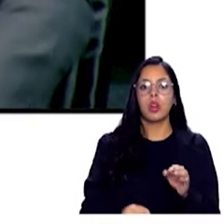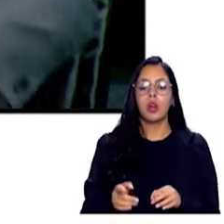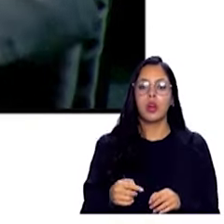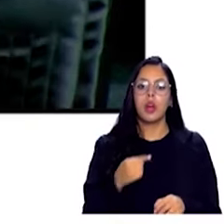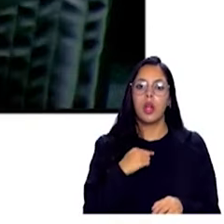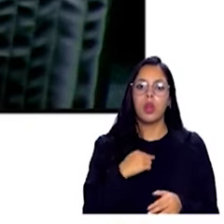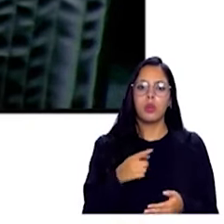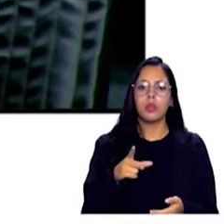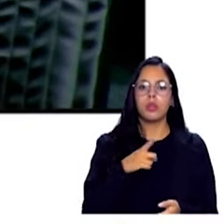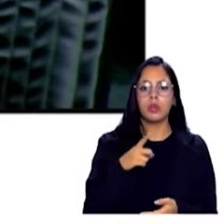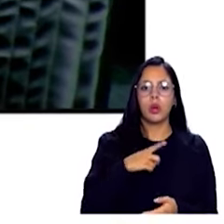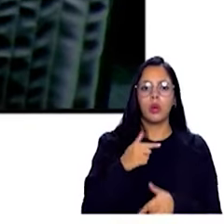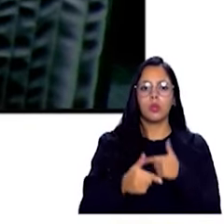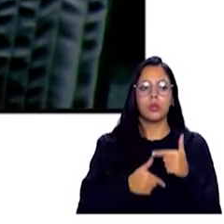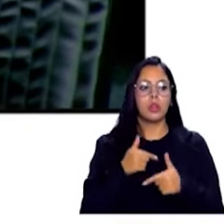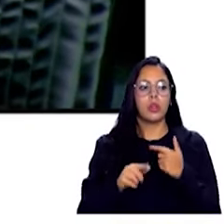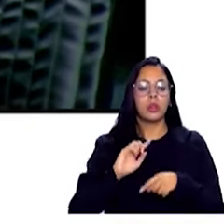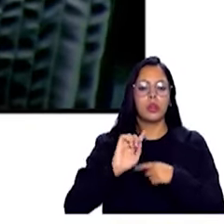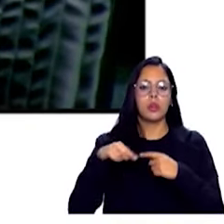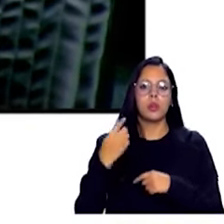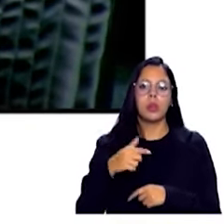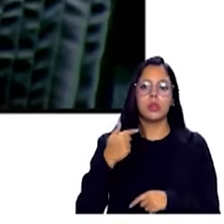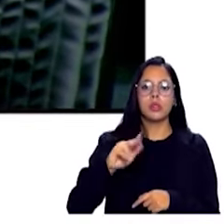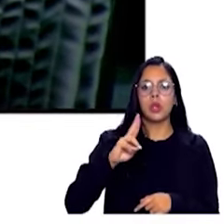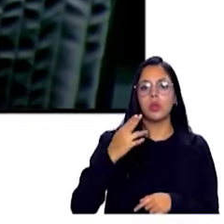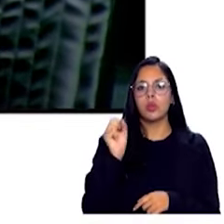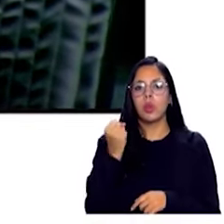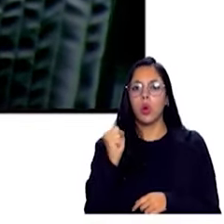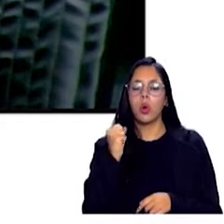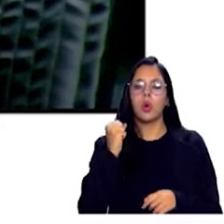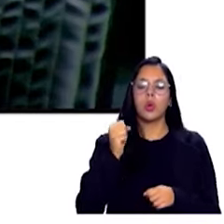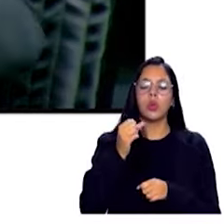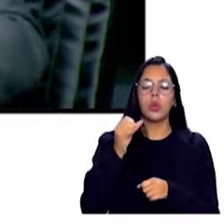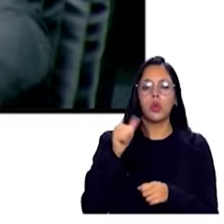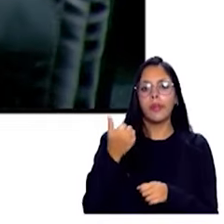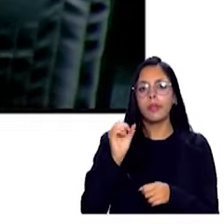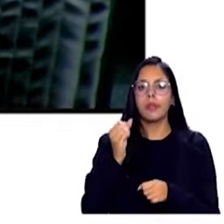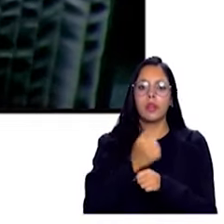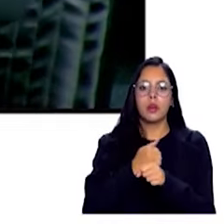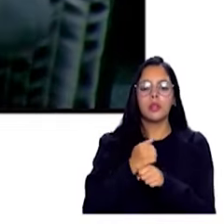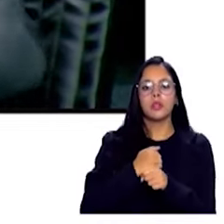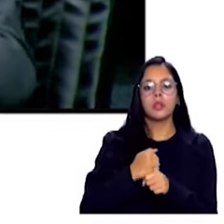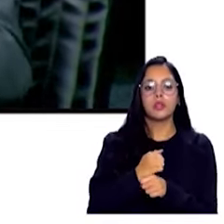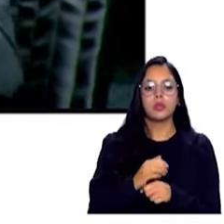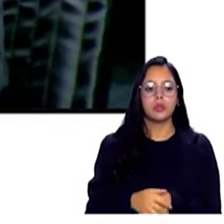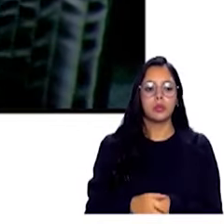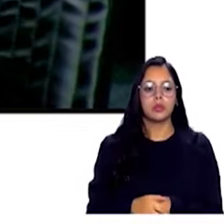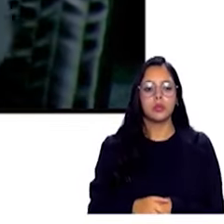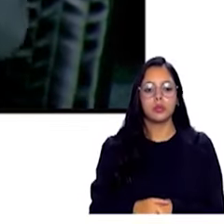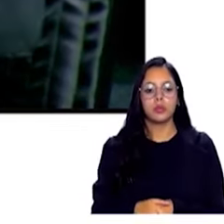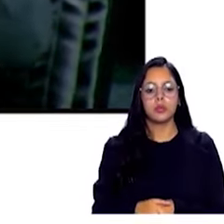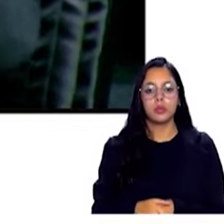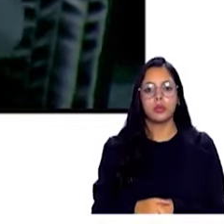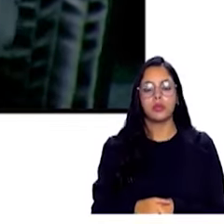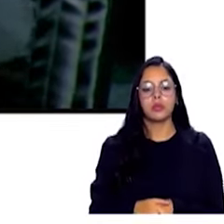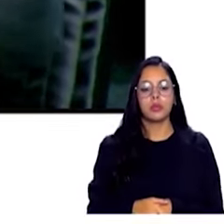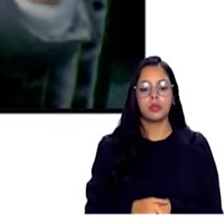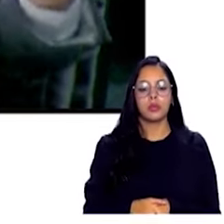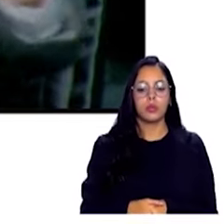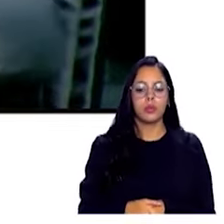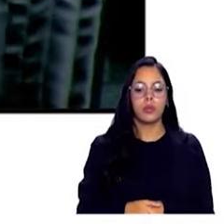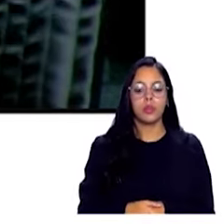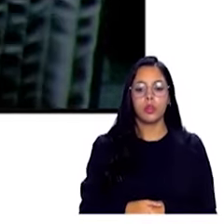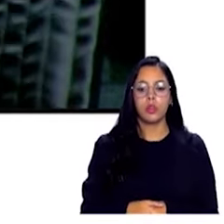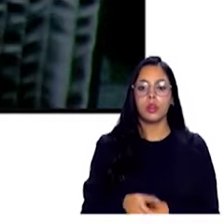demanda E daqui a 7 8 9 10 anos dizia o professor Marino como acontece na Itália né o a a a